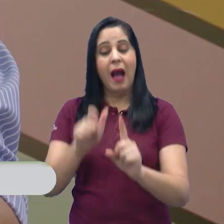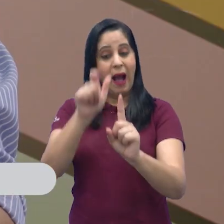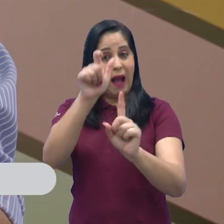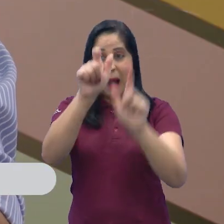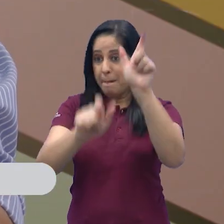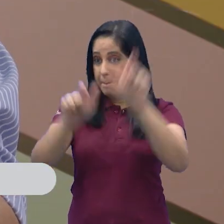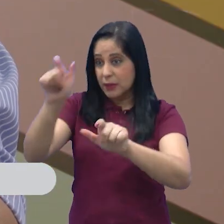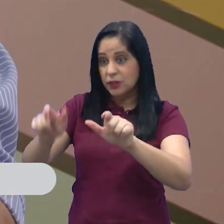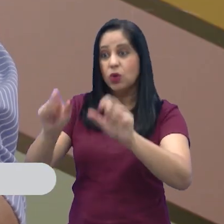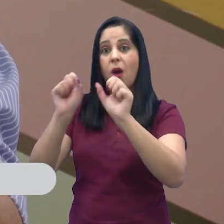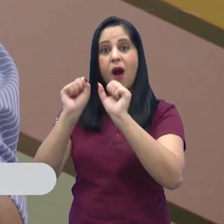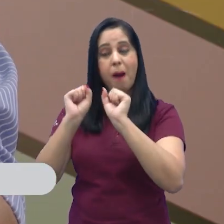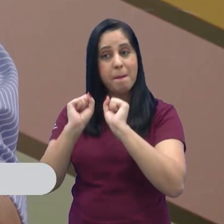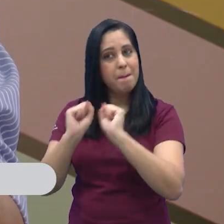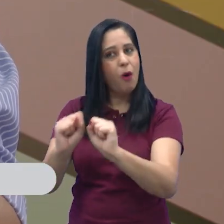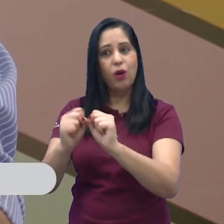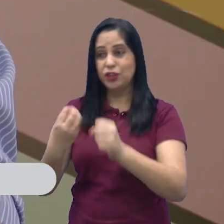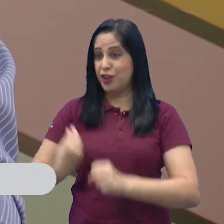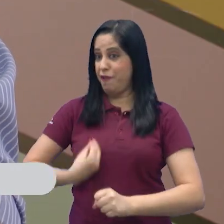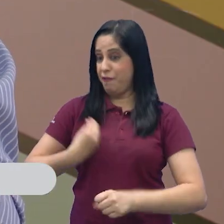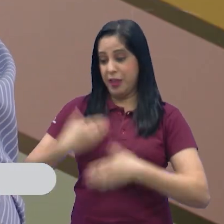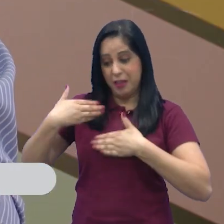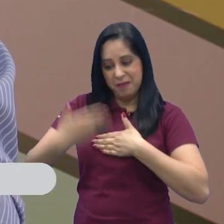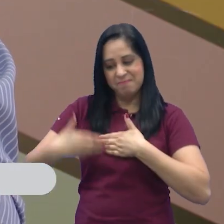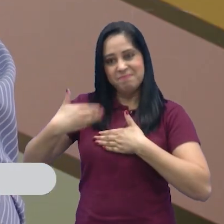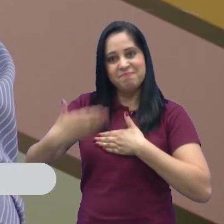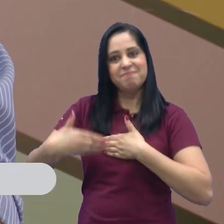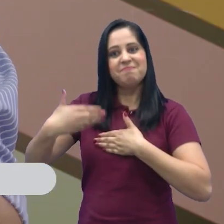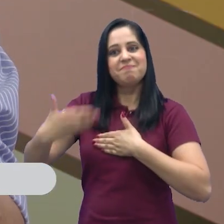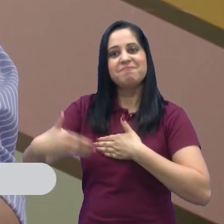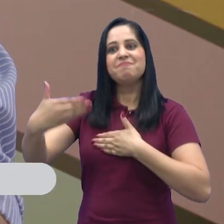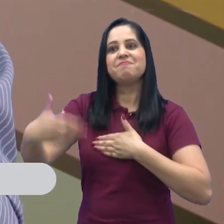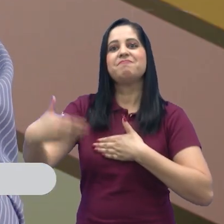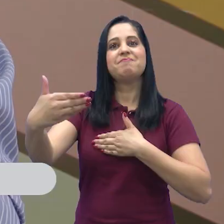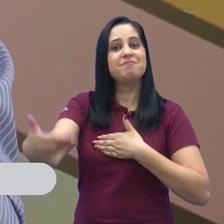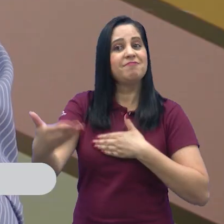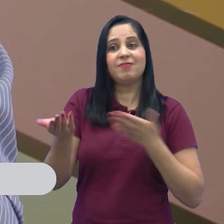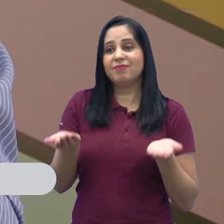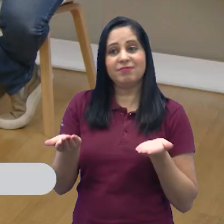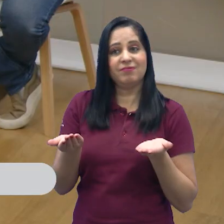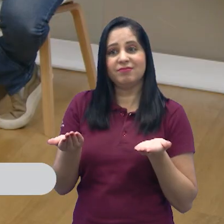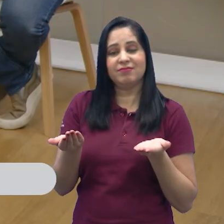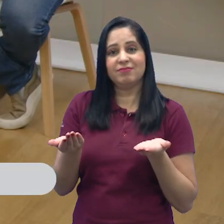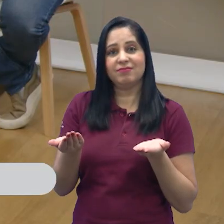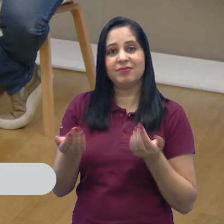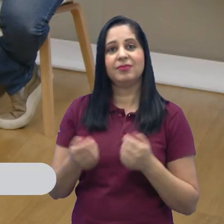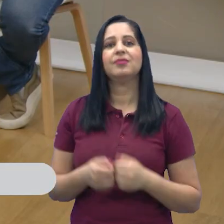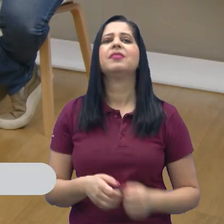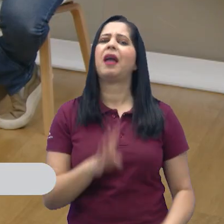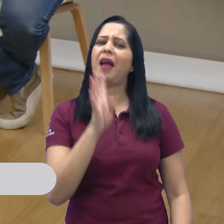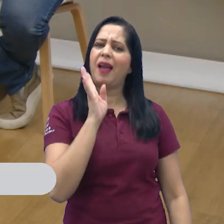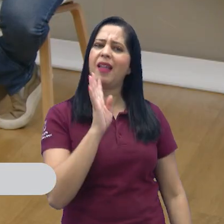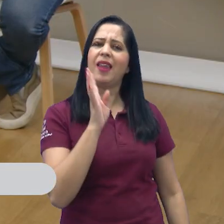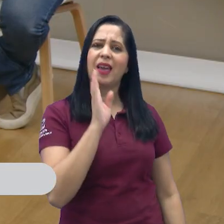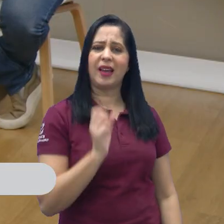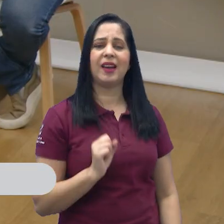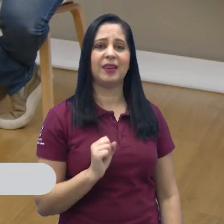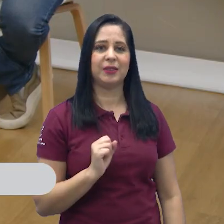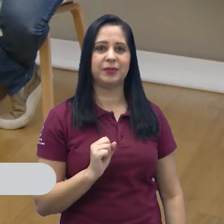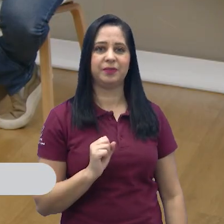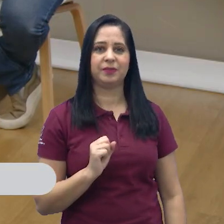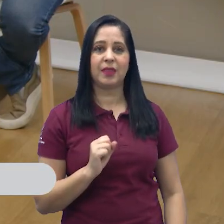pode produzir, ela pode ter uma vida como ela escolher. Olha que bacana. E nesse momento também,